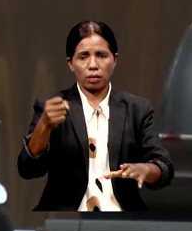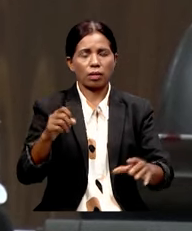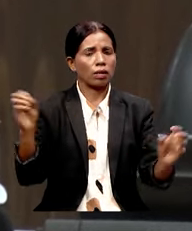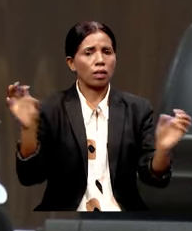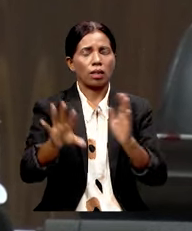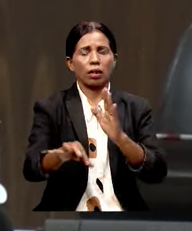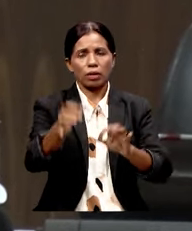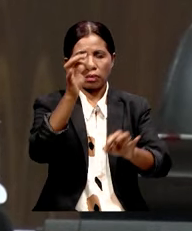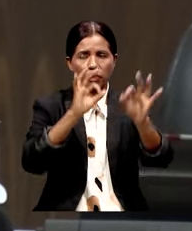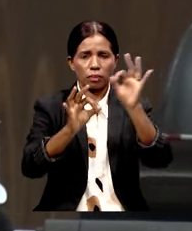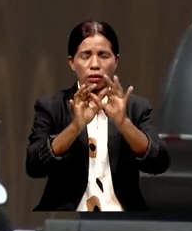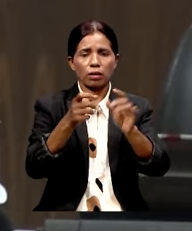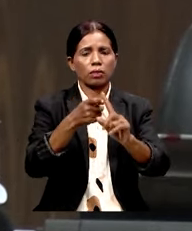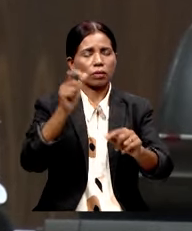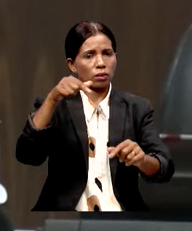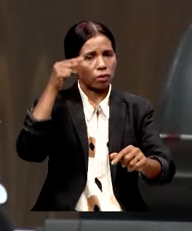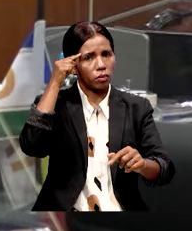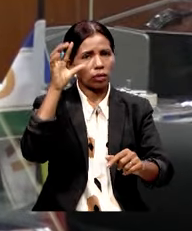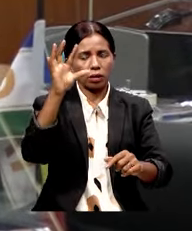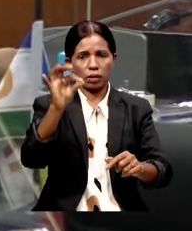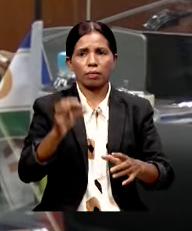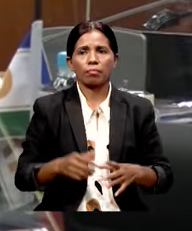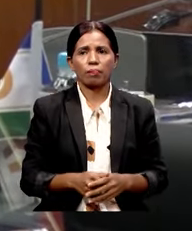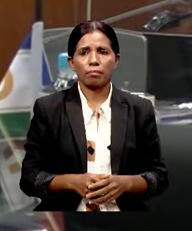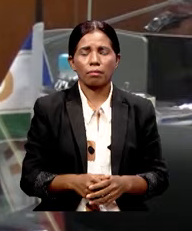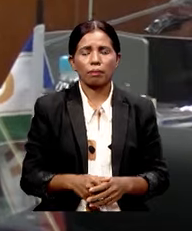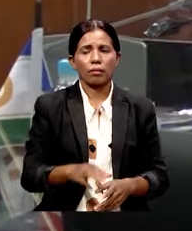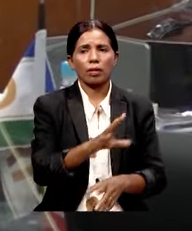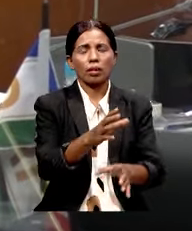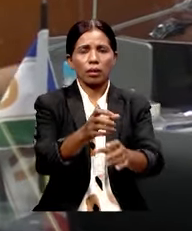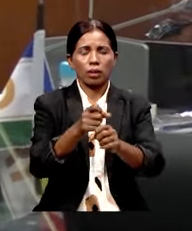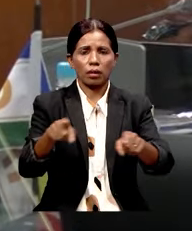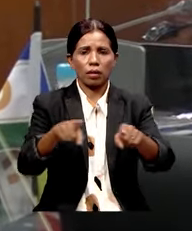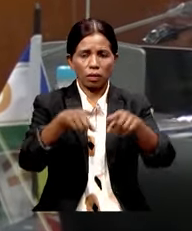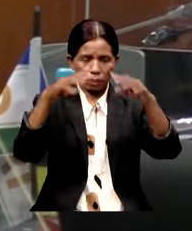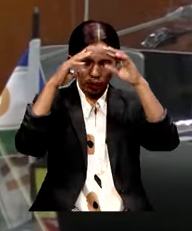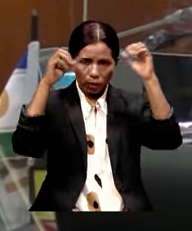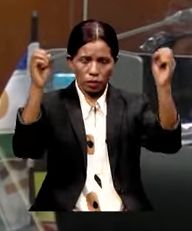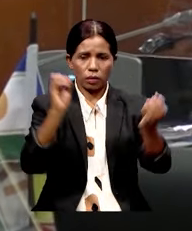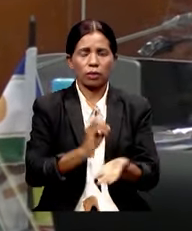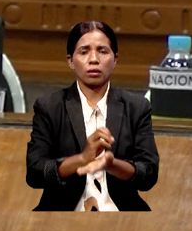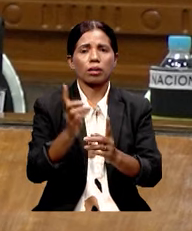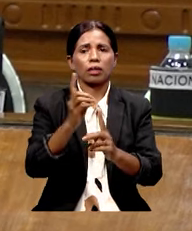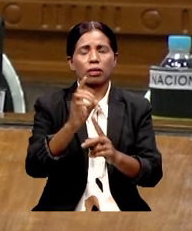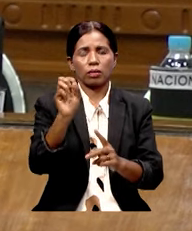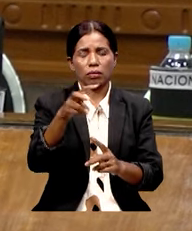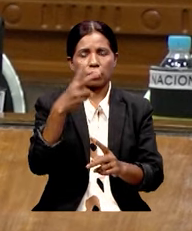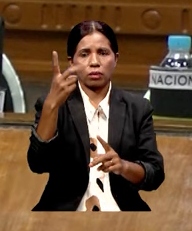lahetang na confiança o governo da Siane. Arsenio Banu simu tomar de posse no dar presidente da autoridade Rewa e a Lorong Sanro